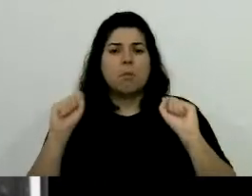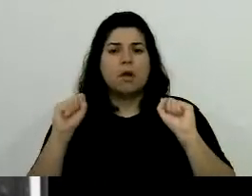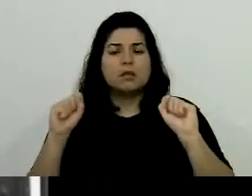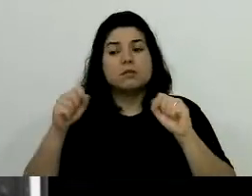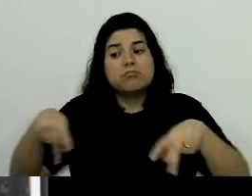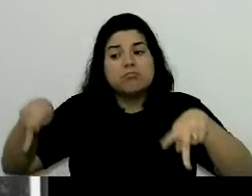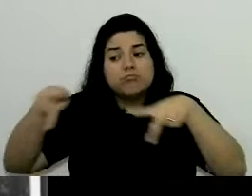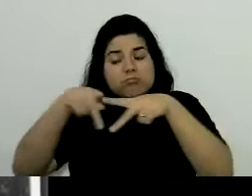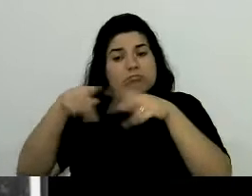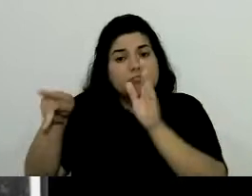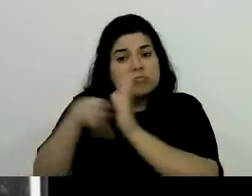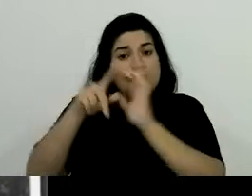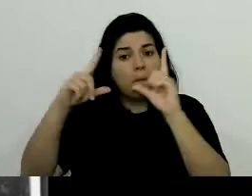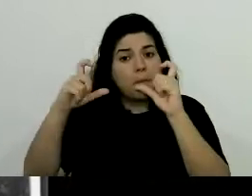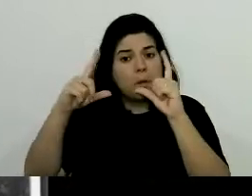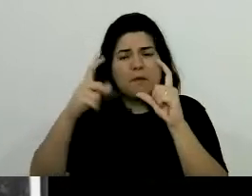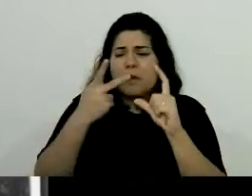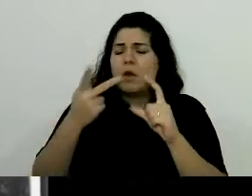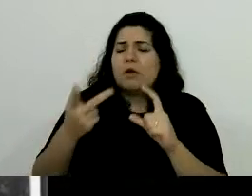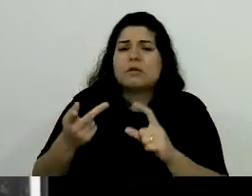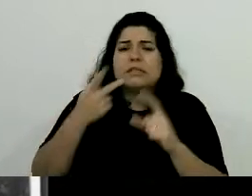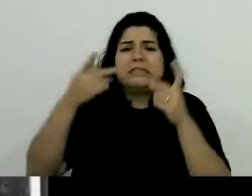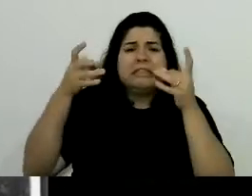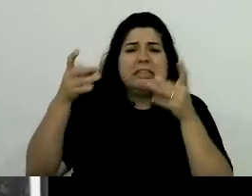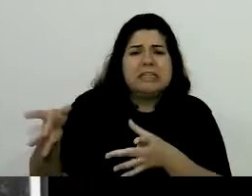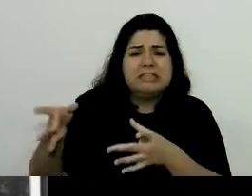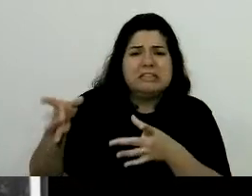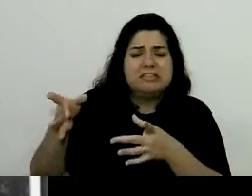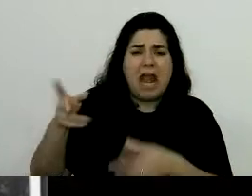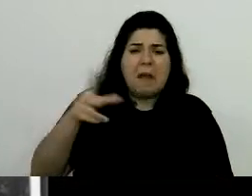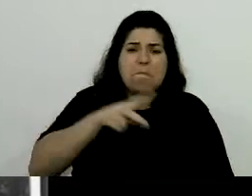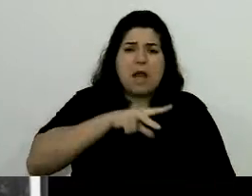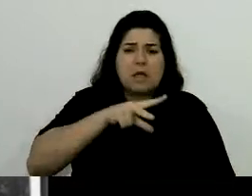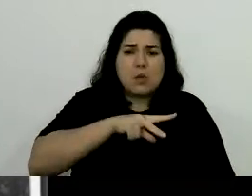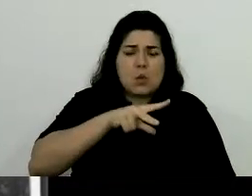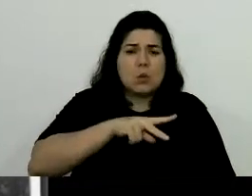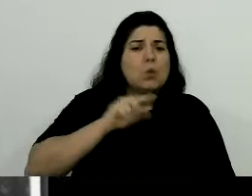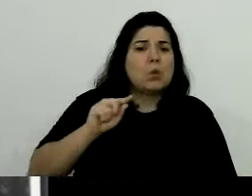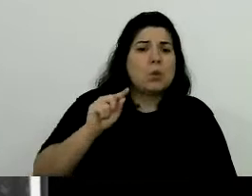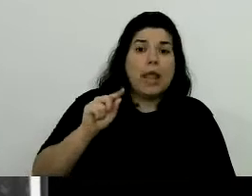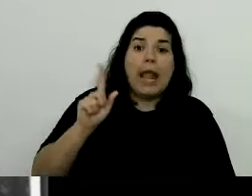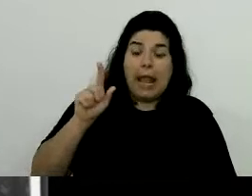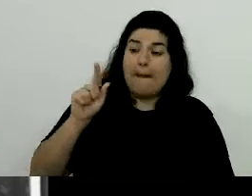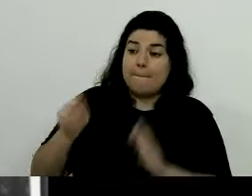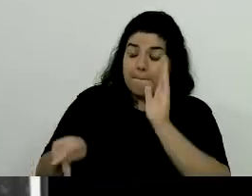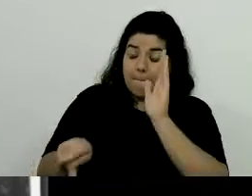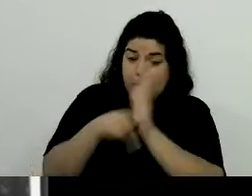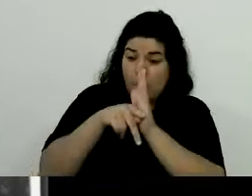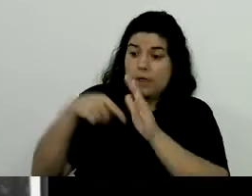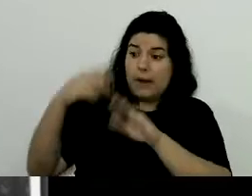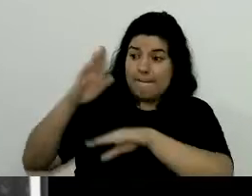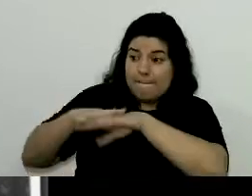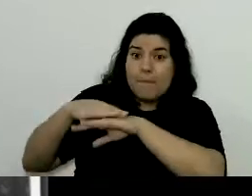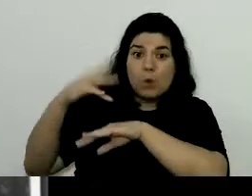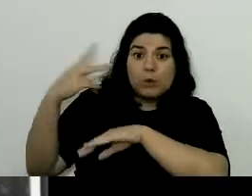pública, tá? O que eu chamo aqui de deixar uma dimensão privada é quando ela deixa o ambiente da produção, do produtor, o dono